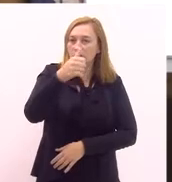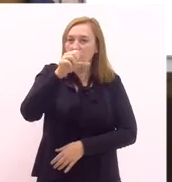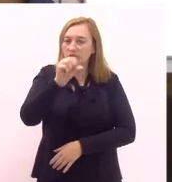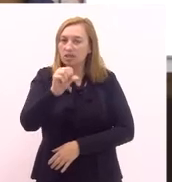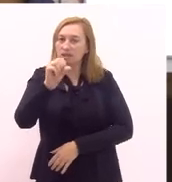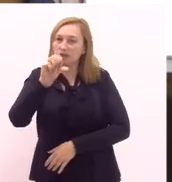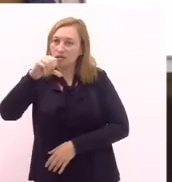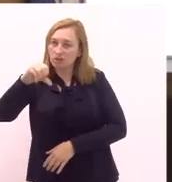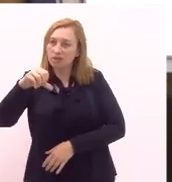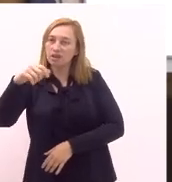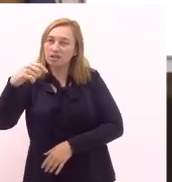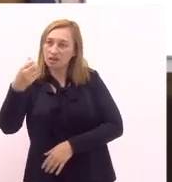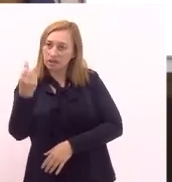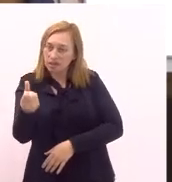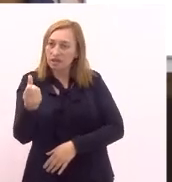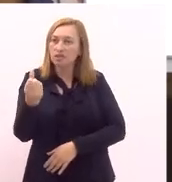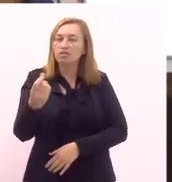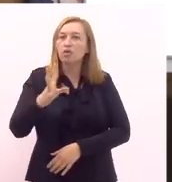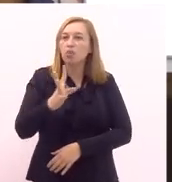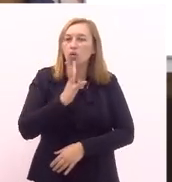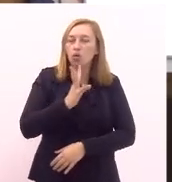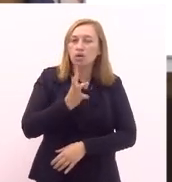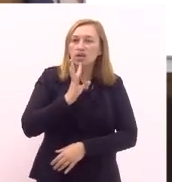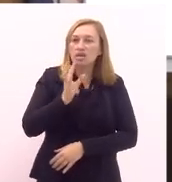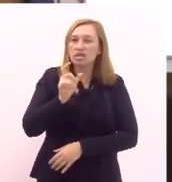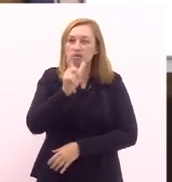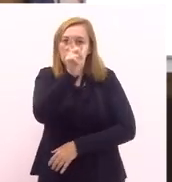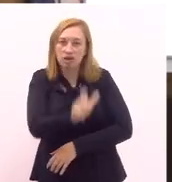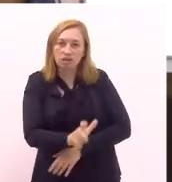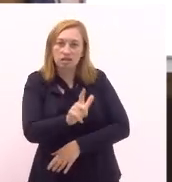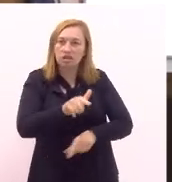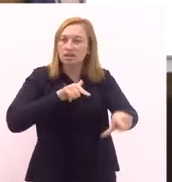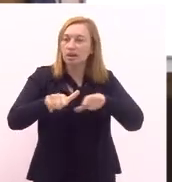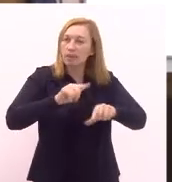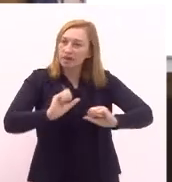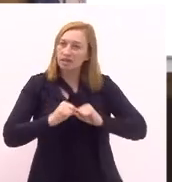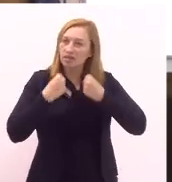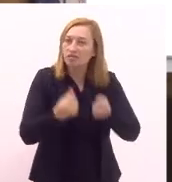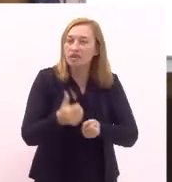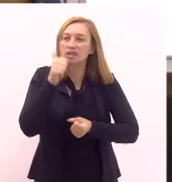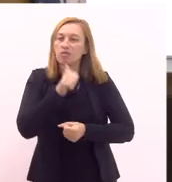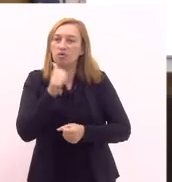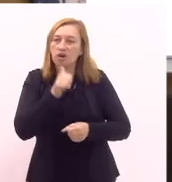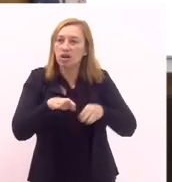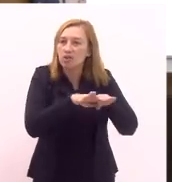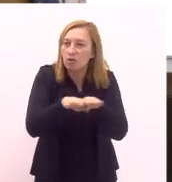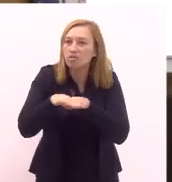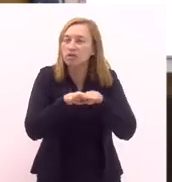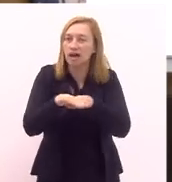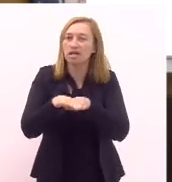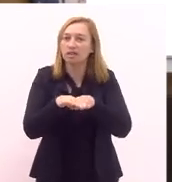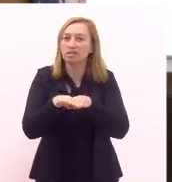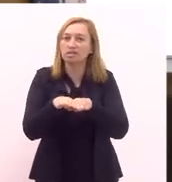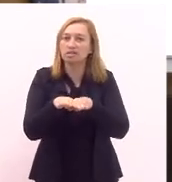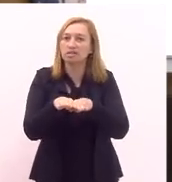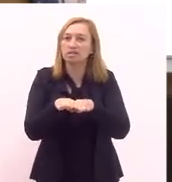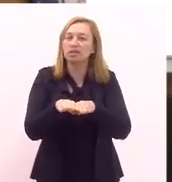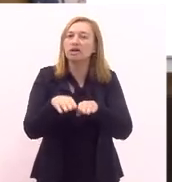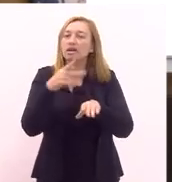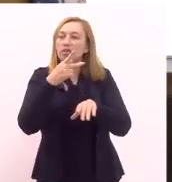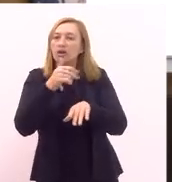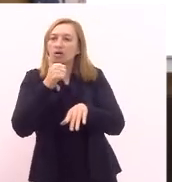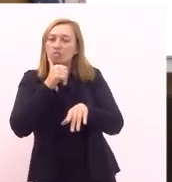foi o reconhecimento dessa sua atuação em defesa das mulheres da Igualdade racial da trabalhadora